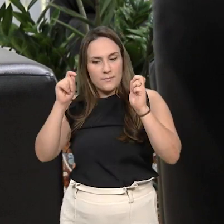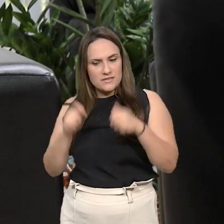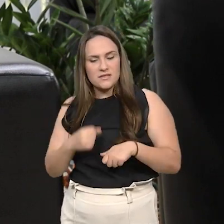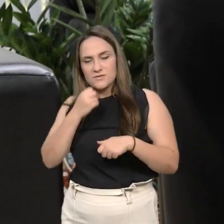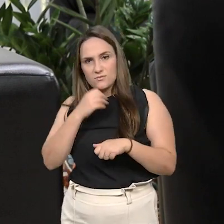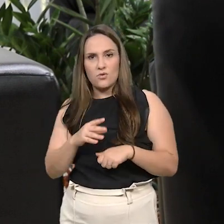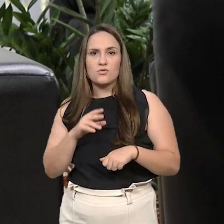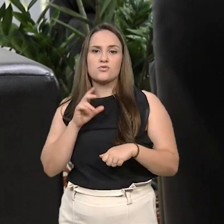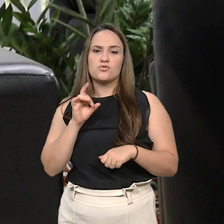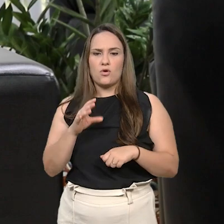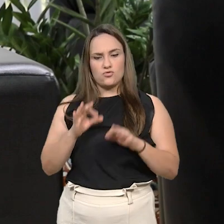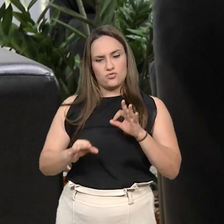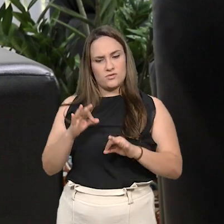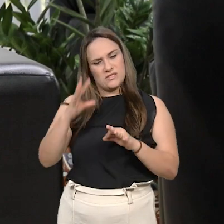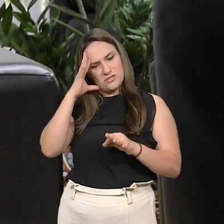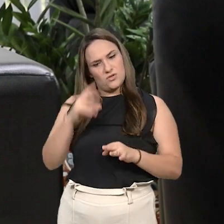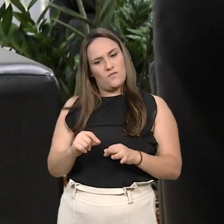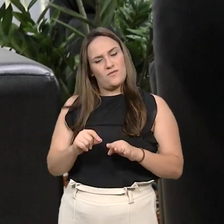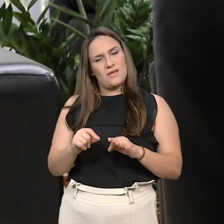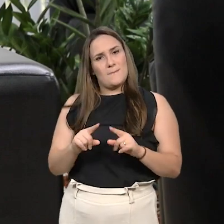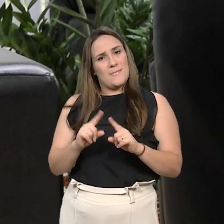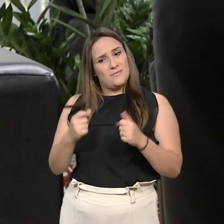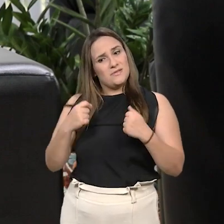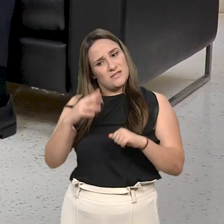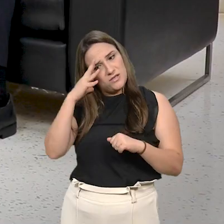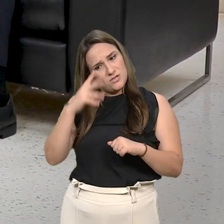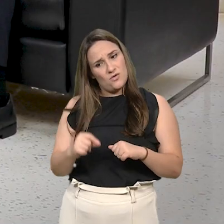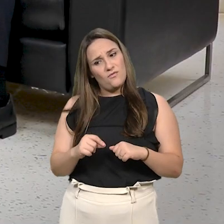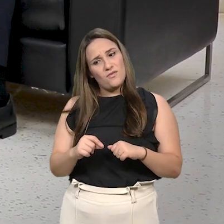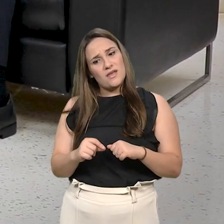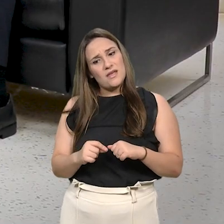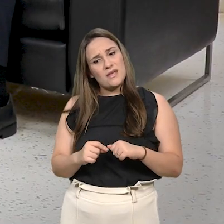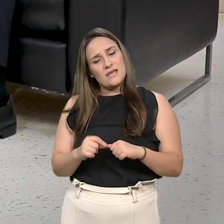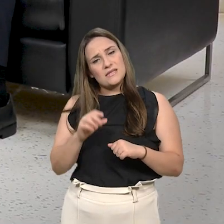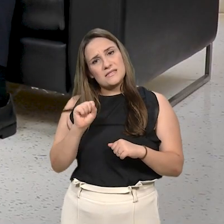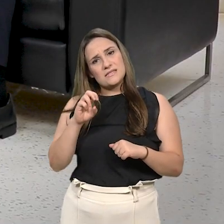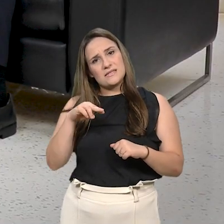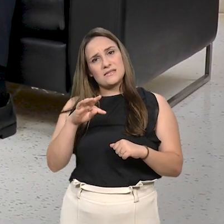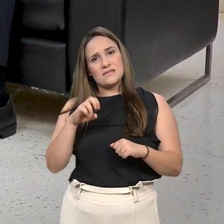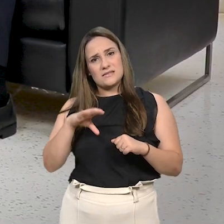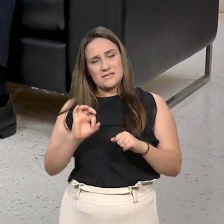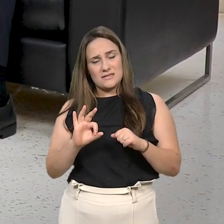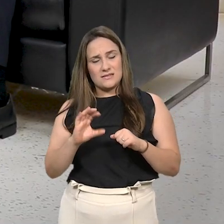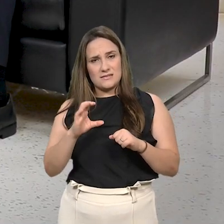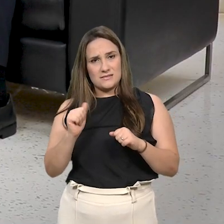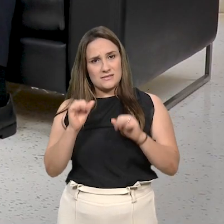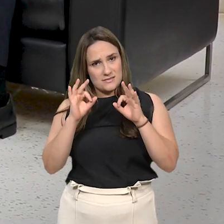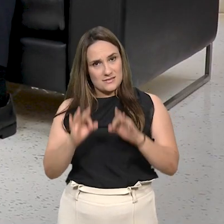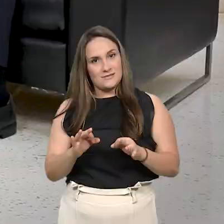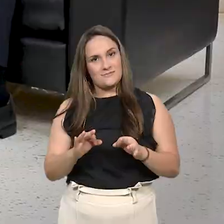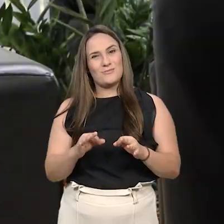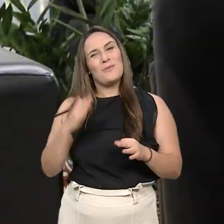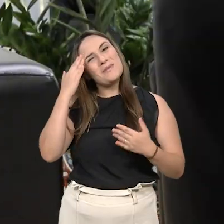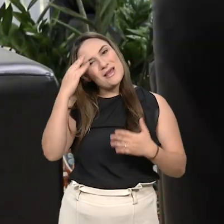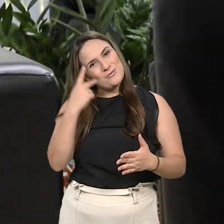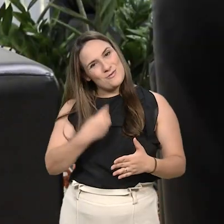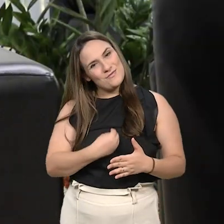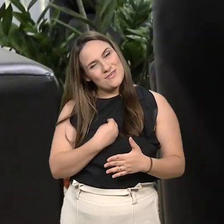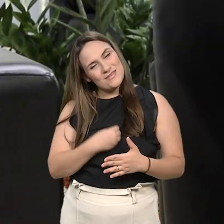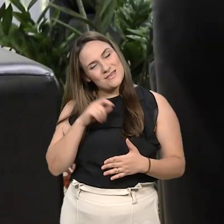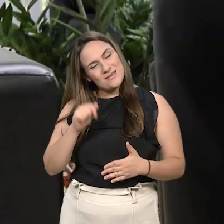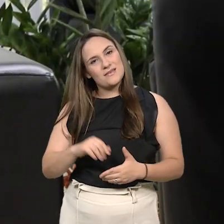não basta, você tem que dar uma sentença correta. Obrigada, magistrado, pela sua participação no mérito da questão de hoje. Eu que